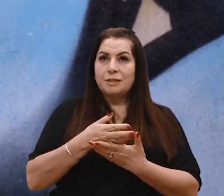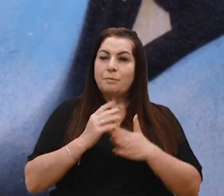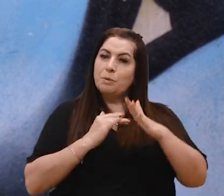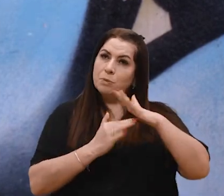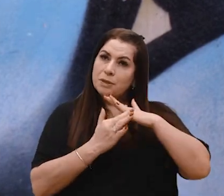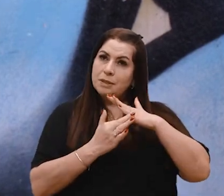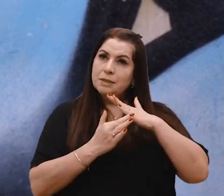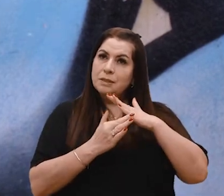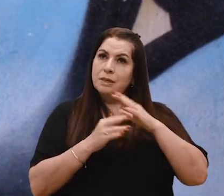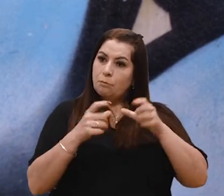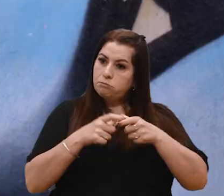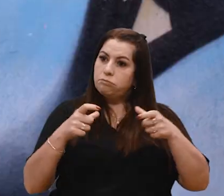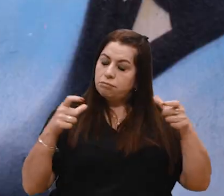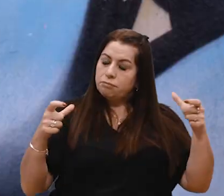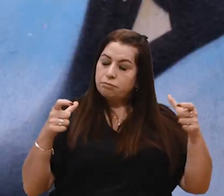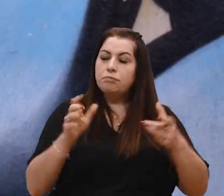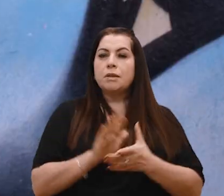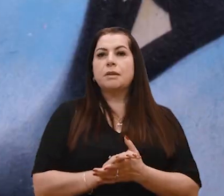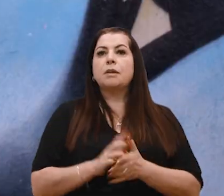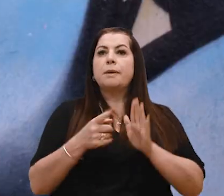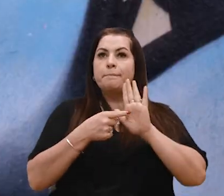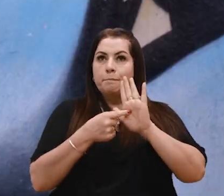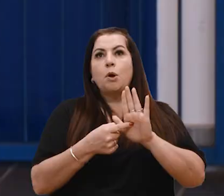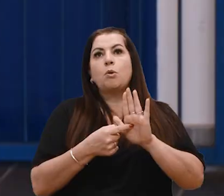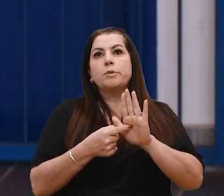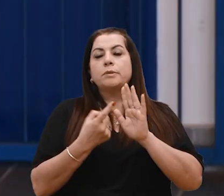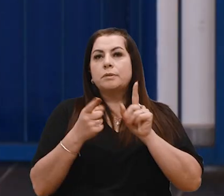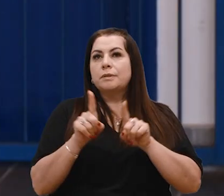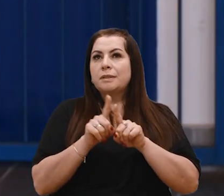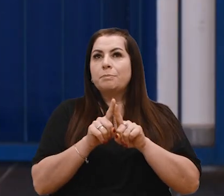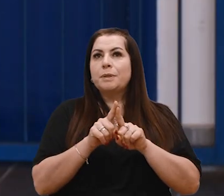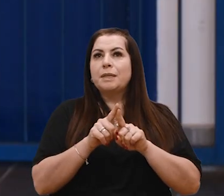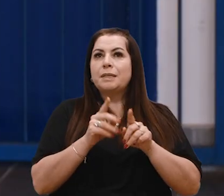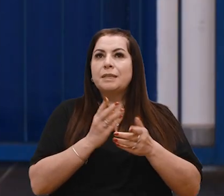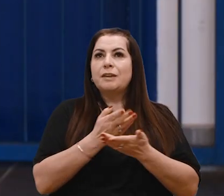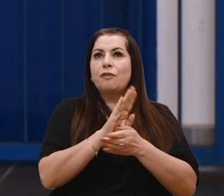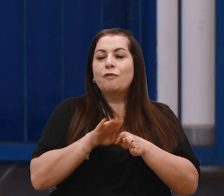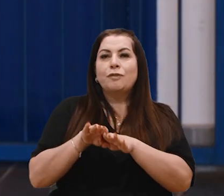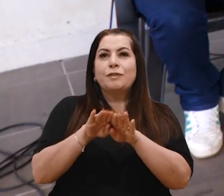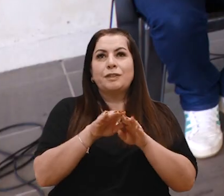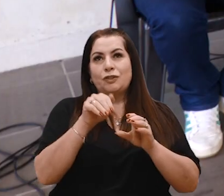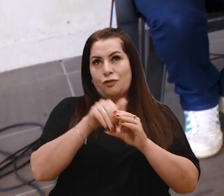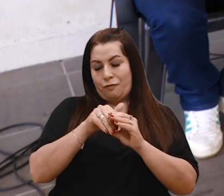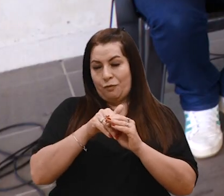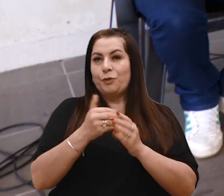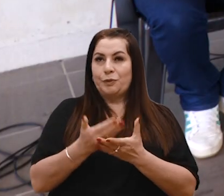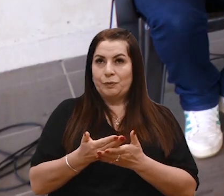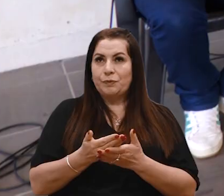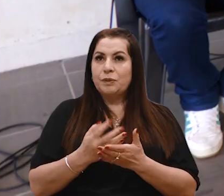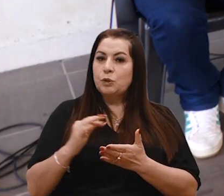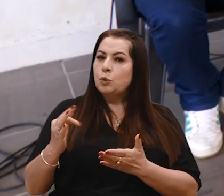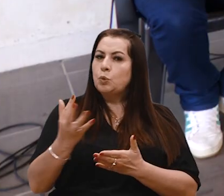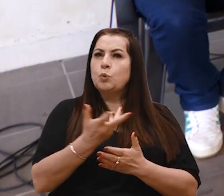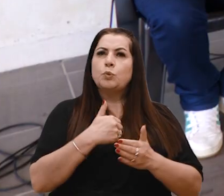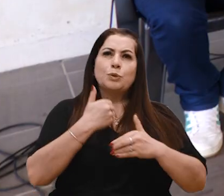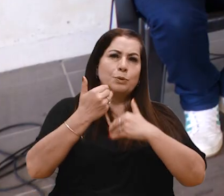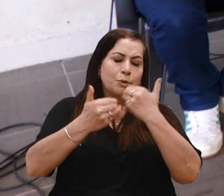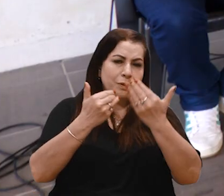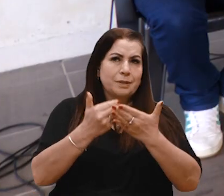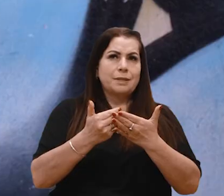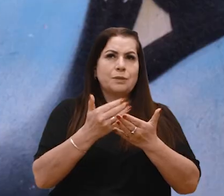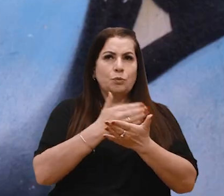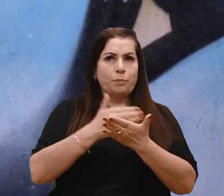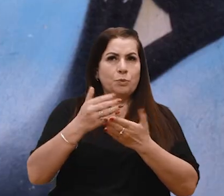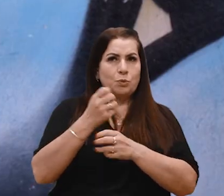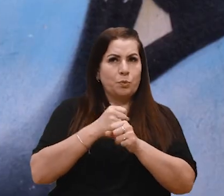Sul, para essa imigração que voltou a crescer, se demonstra nessa unanimidade de votos, assim. Então, todo